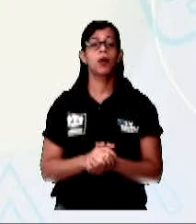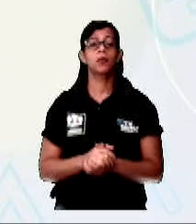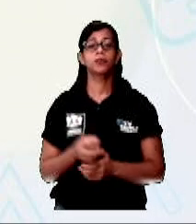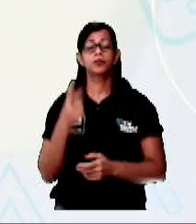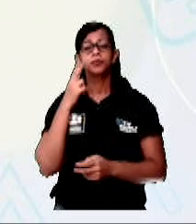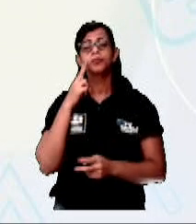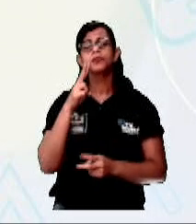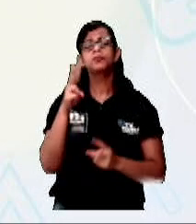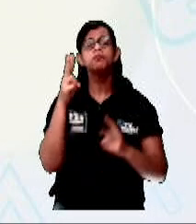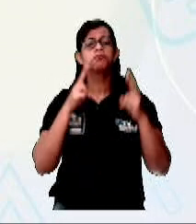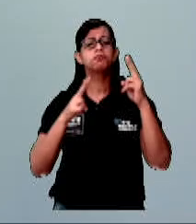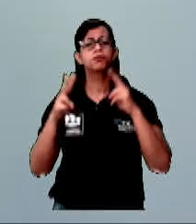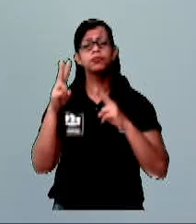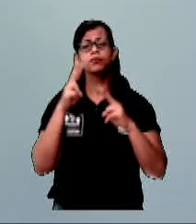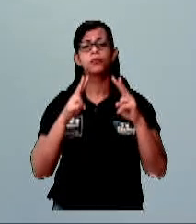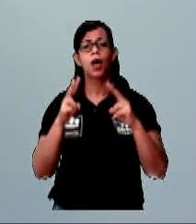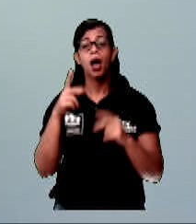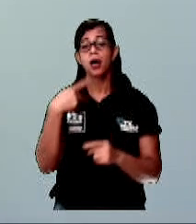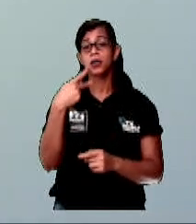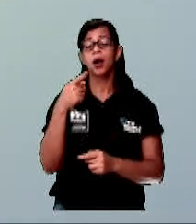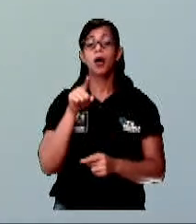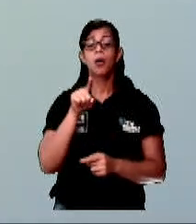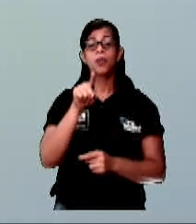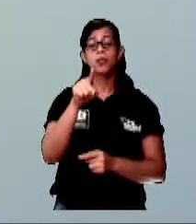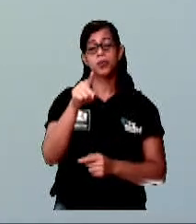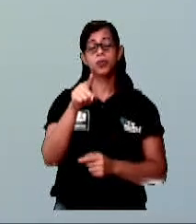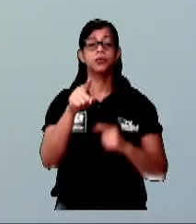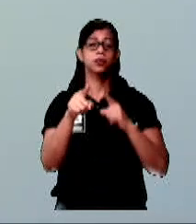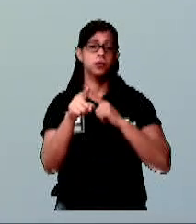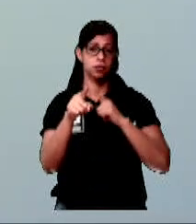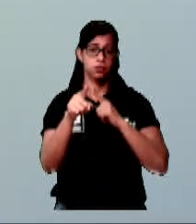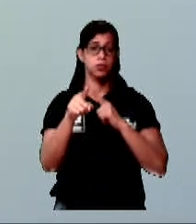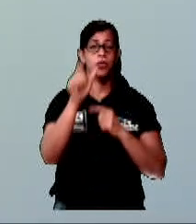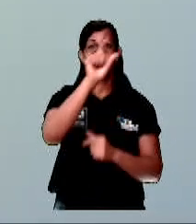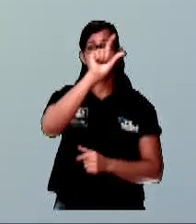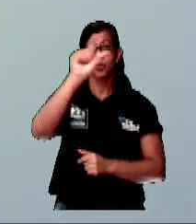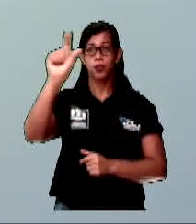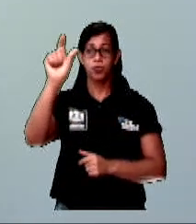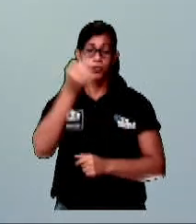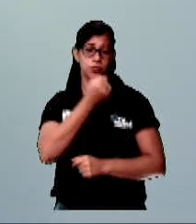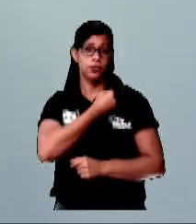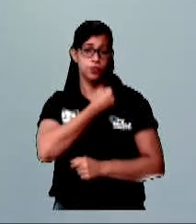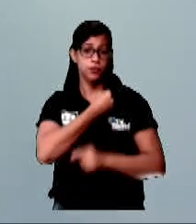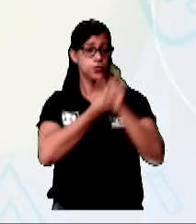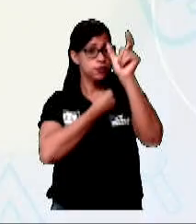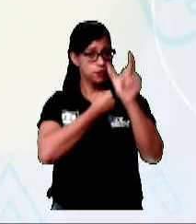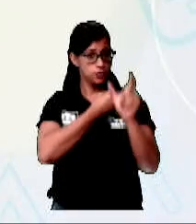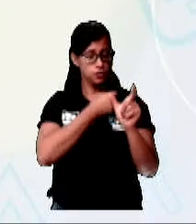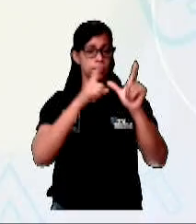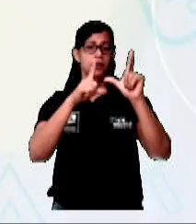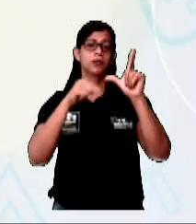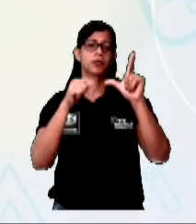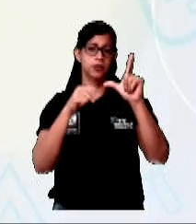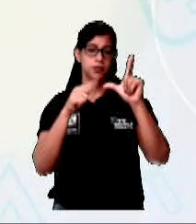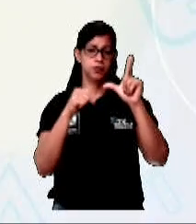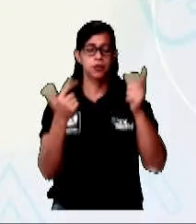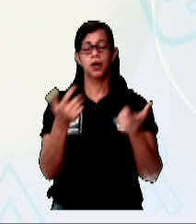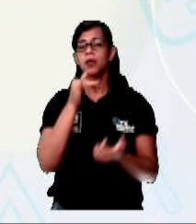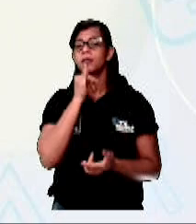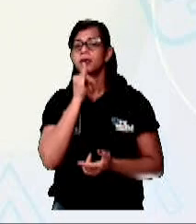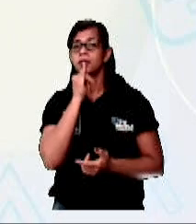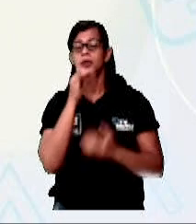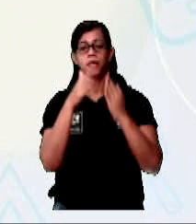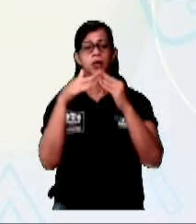o ponto que eles estão de acordo com os números e com as letras. O primeiro exemplo que a gente tem aí é a igreja.